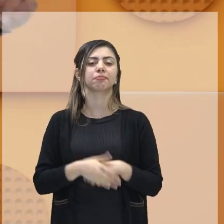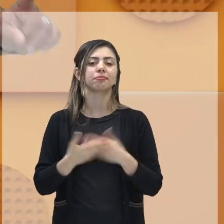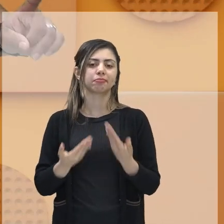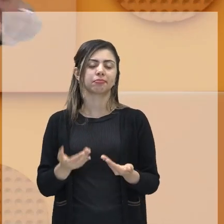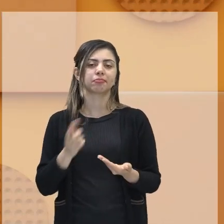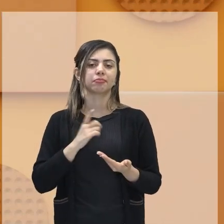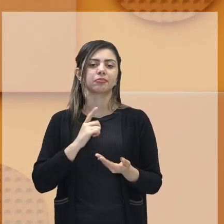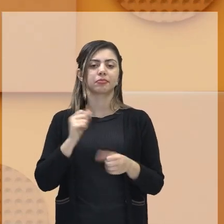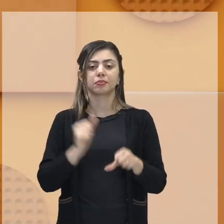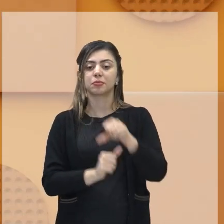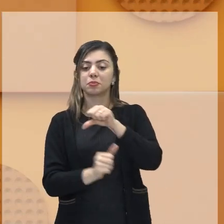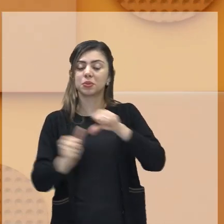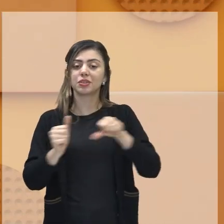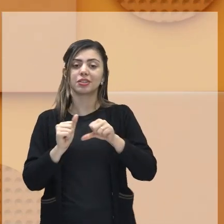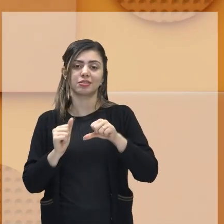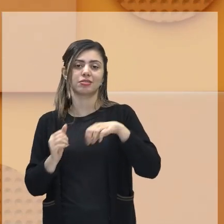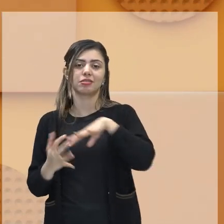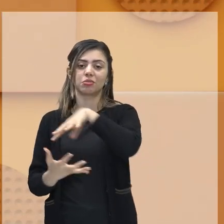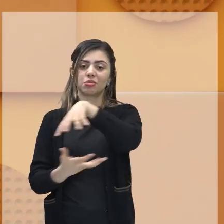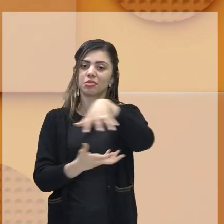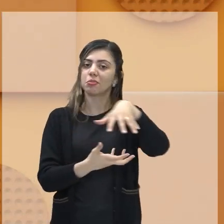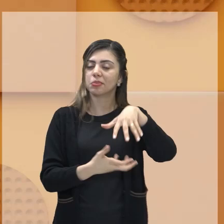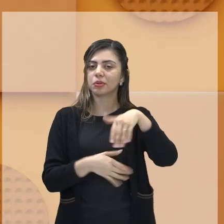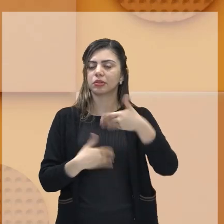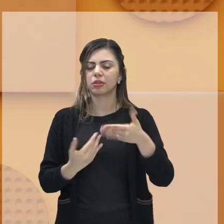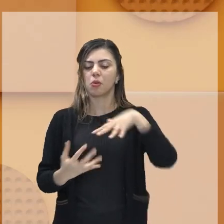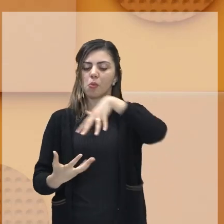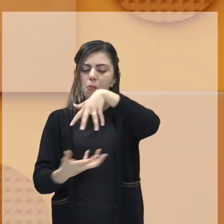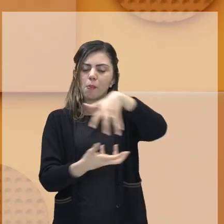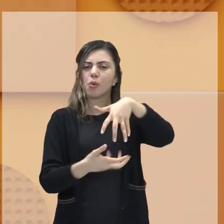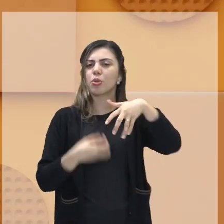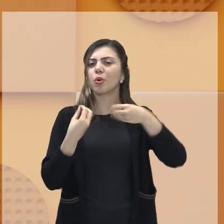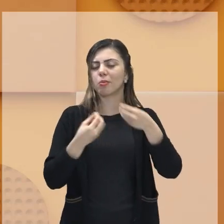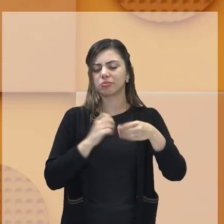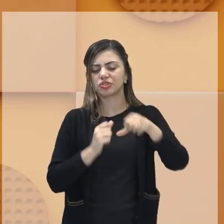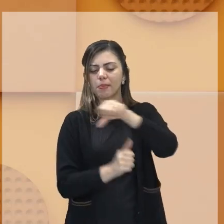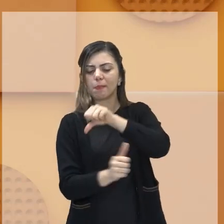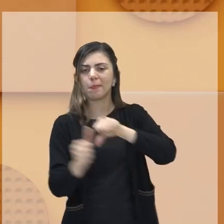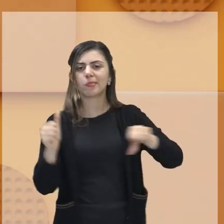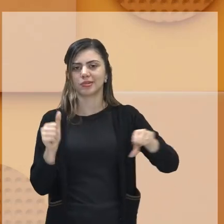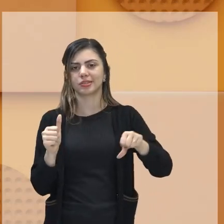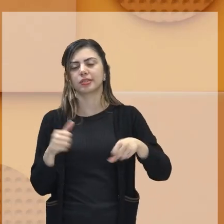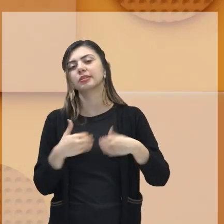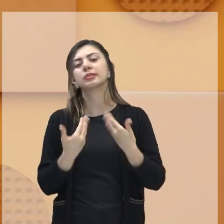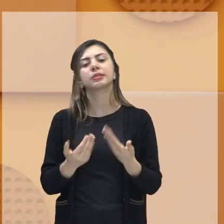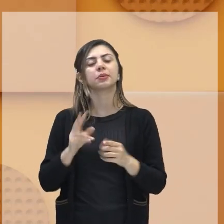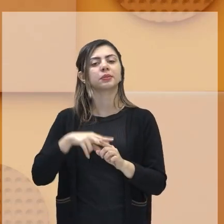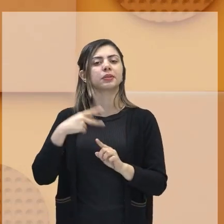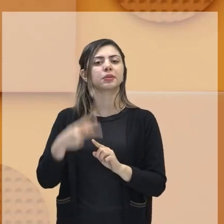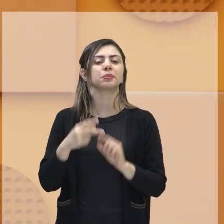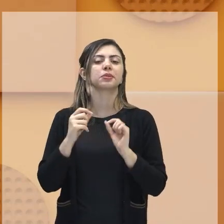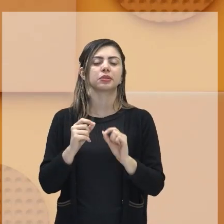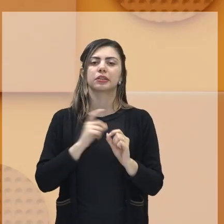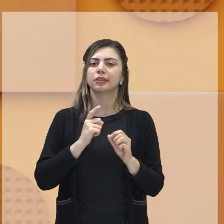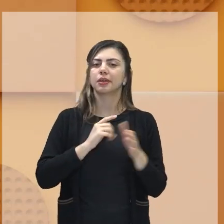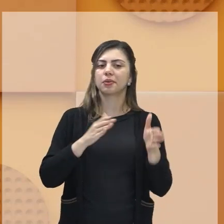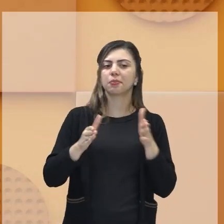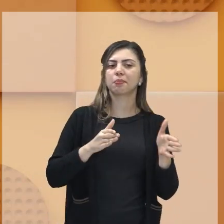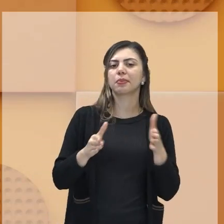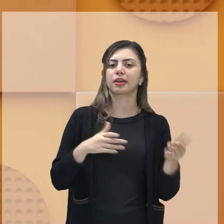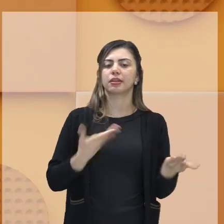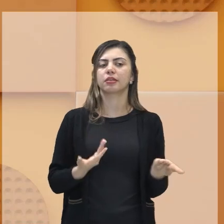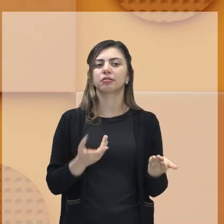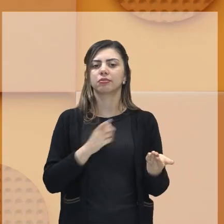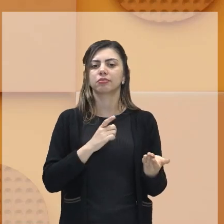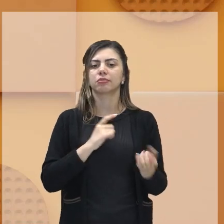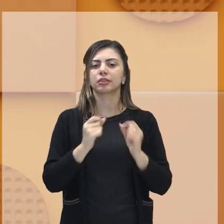de hábitos no mundo, tá bom? O mundo estava se transformando. Então, pós aquele período todo de efervescência